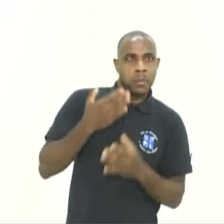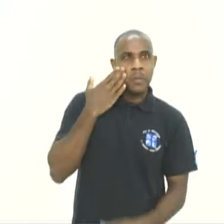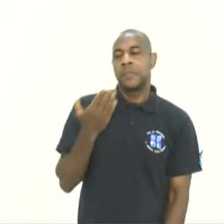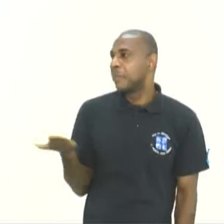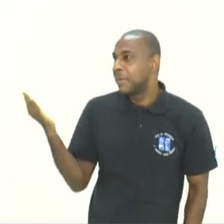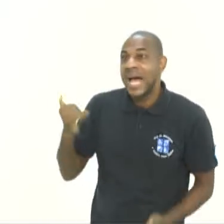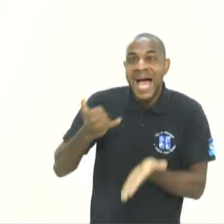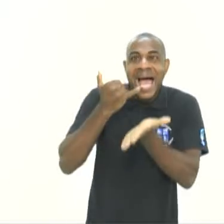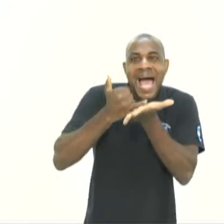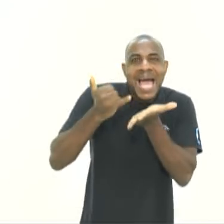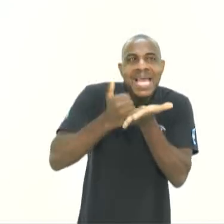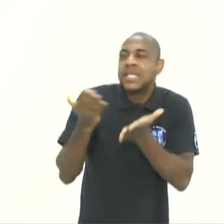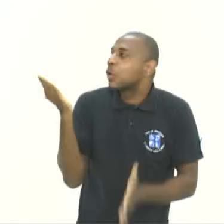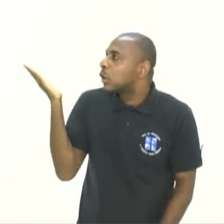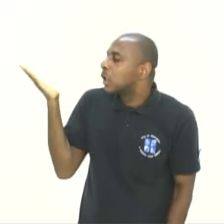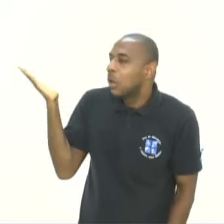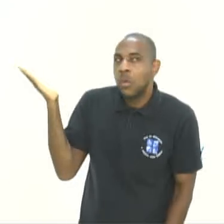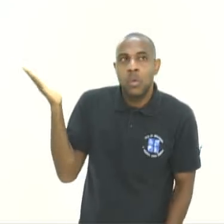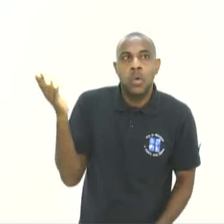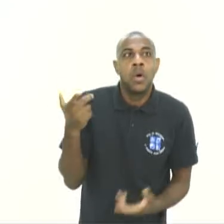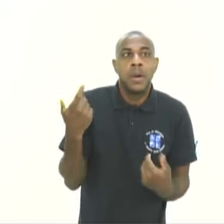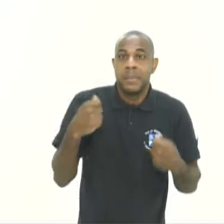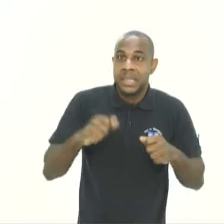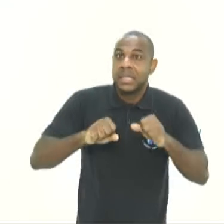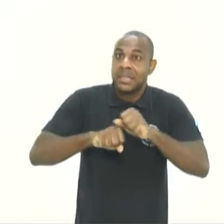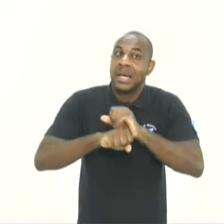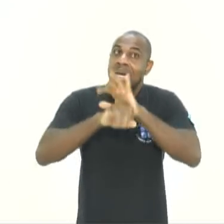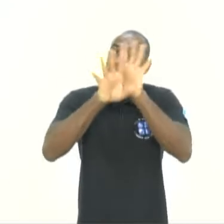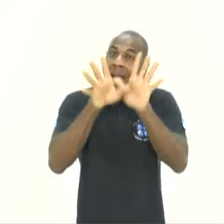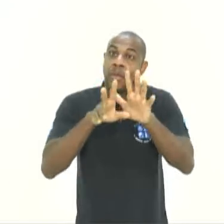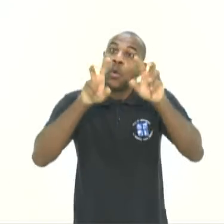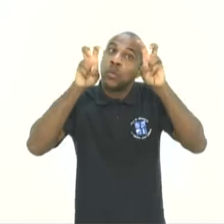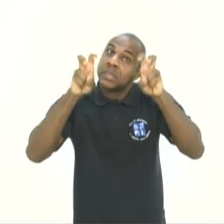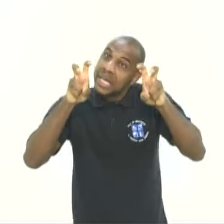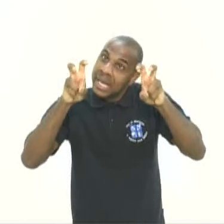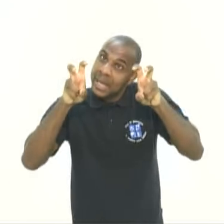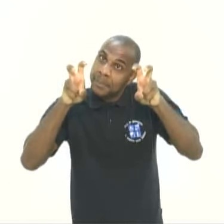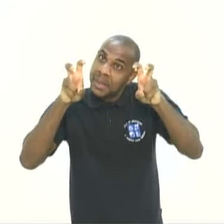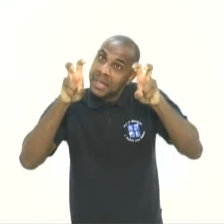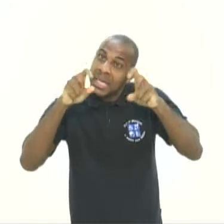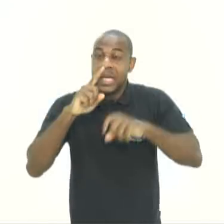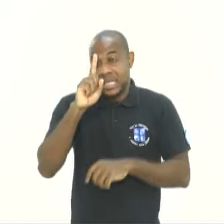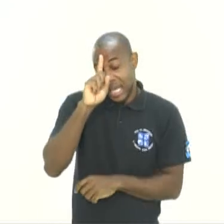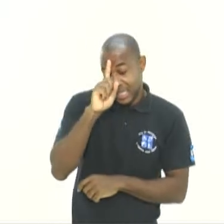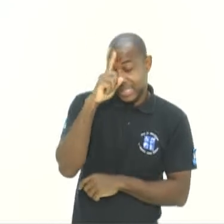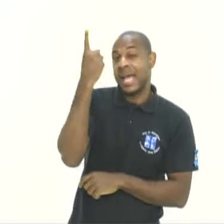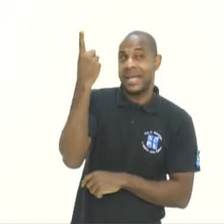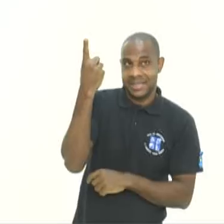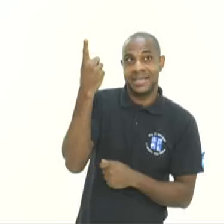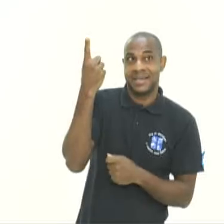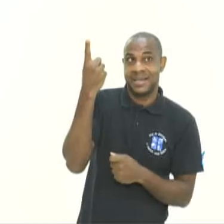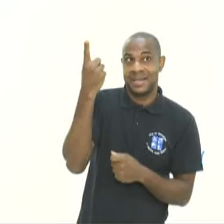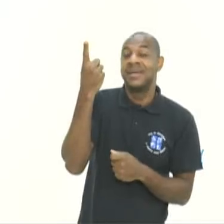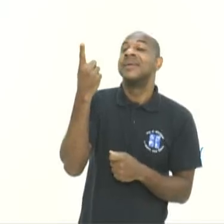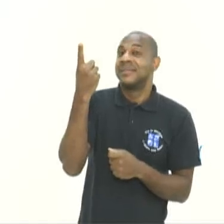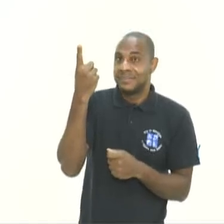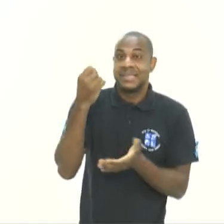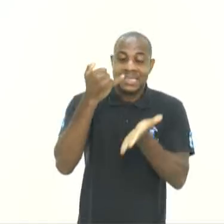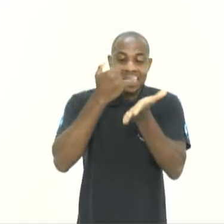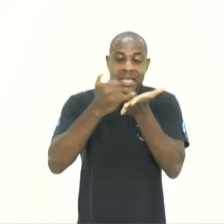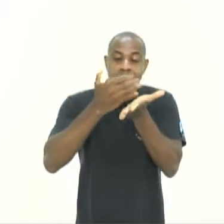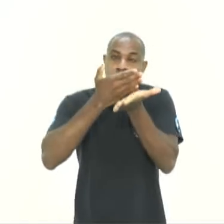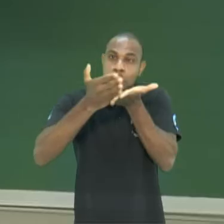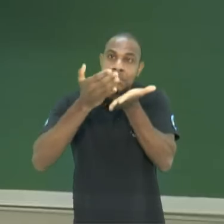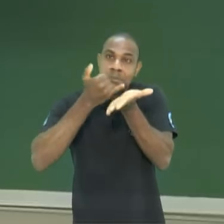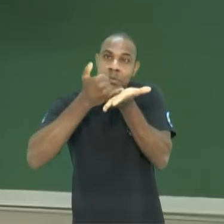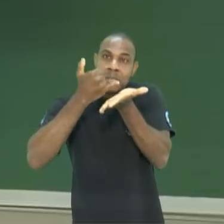Na introdução, o autor deve deixar claro o tema e a tese. Então, lá na introdução, já no início do seu texto, você